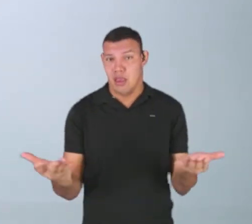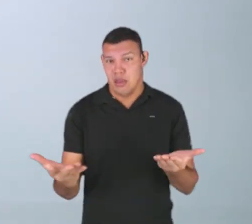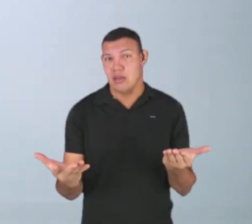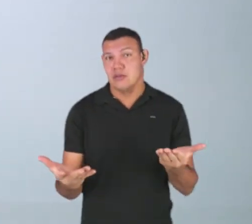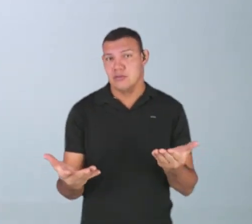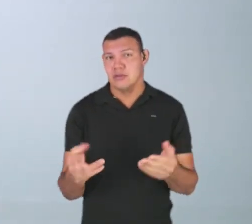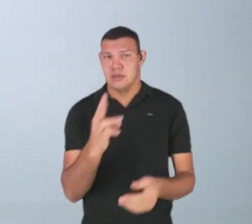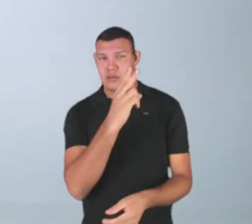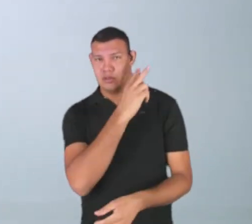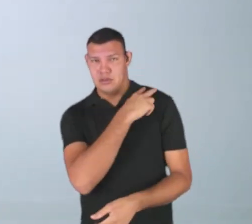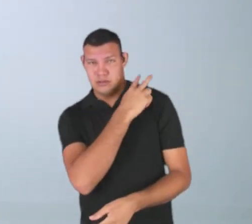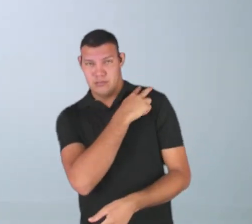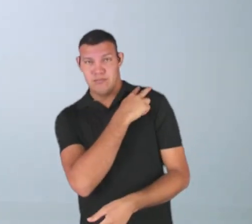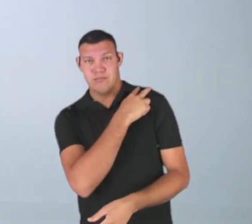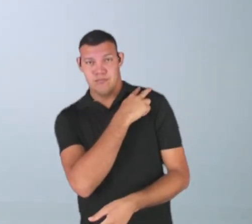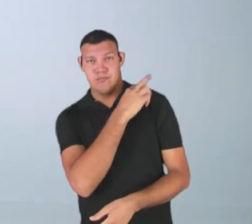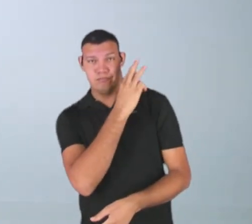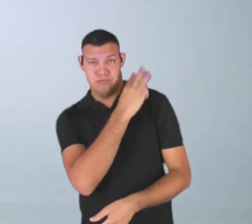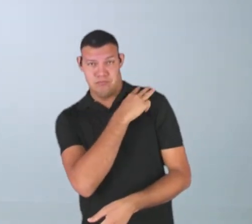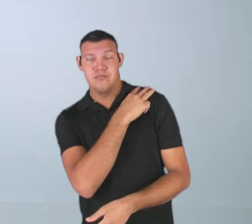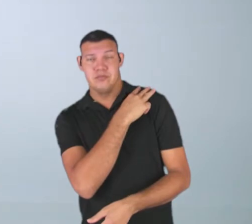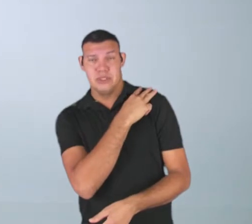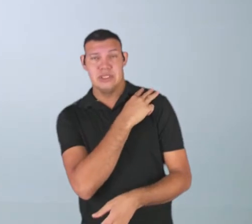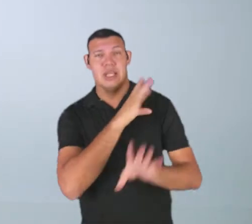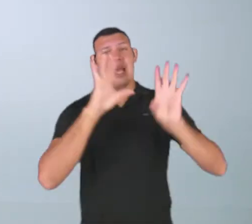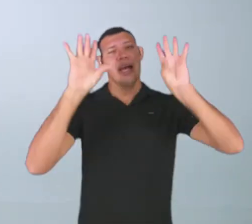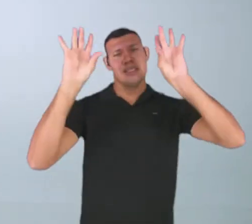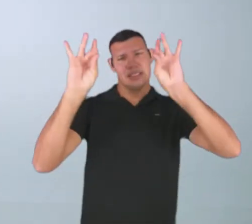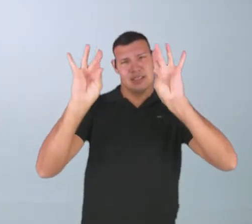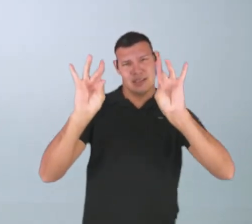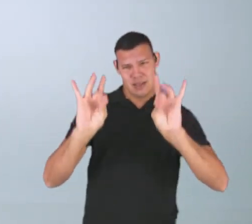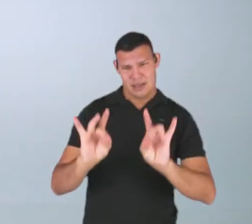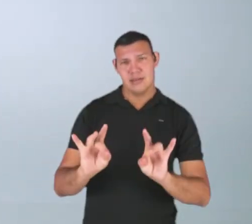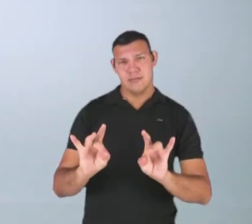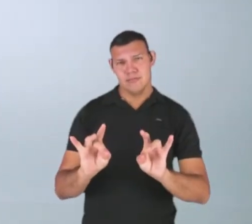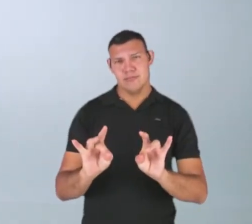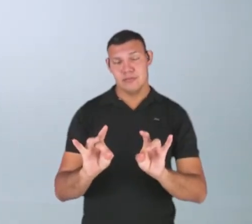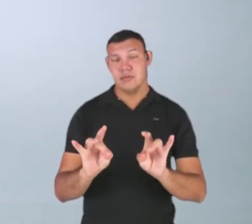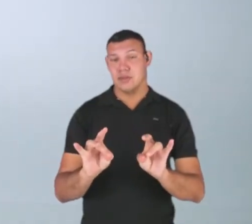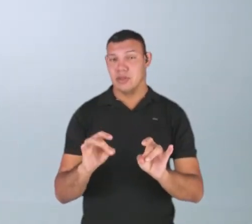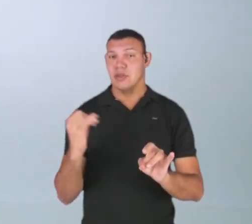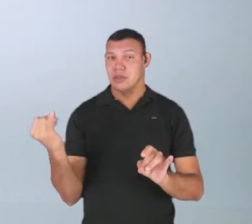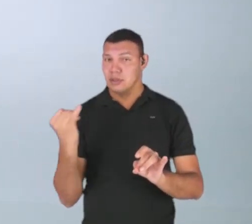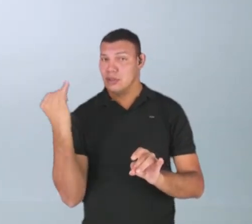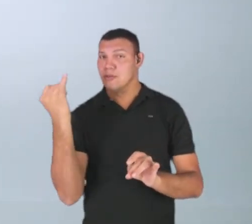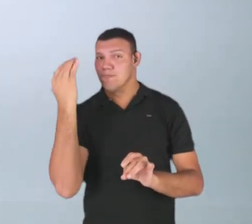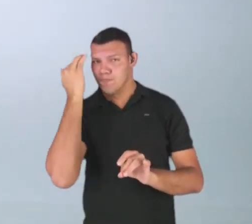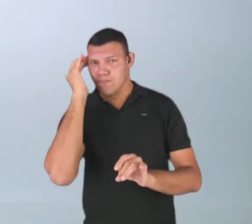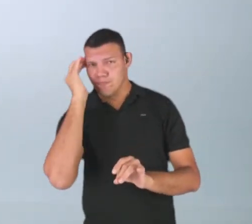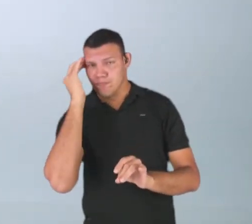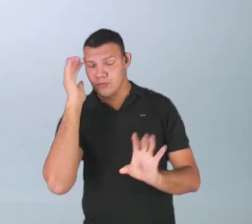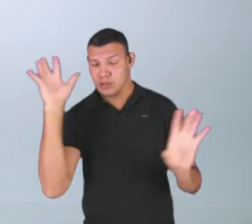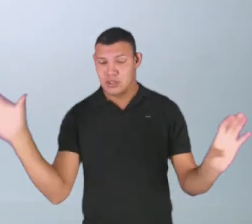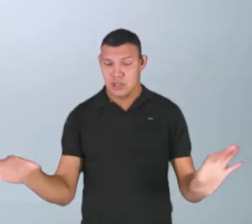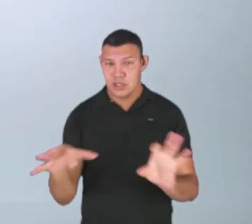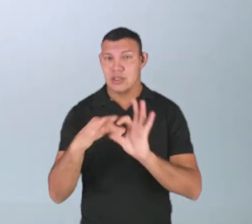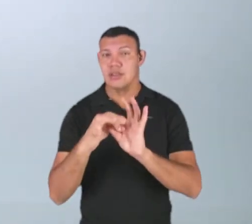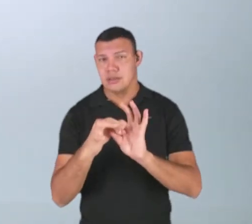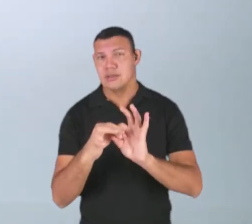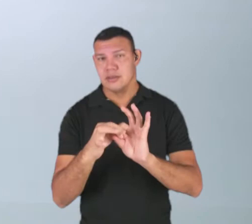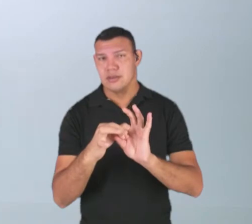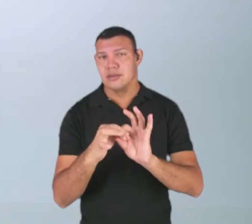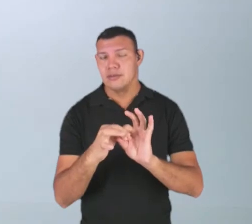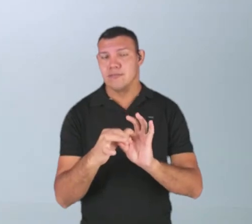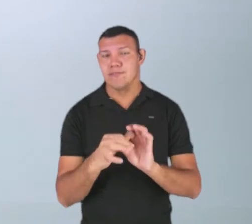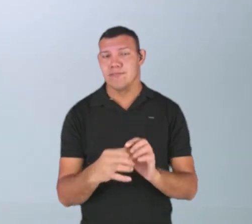médio, que você vê mais detalhado, entenda como é importante a união, o entendimento e a interação dessas